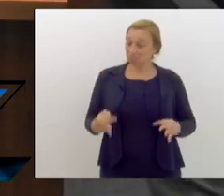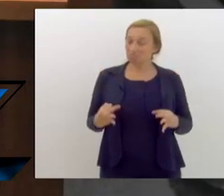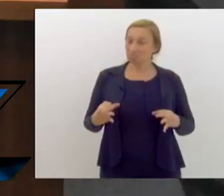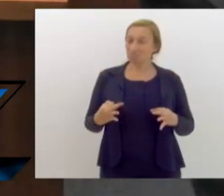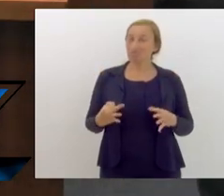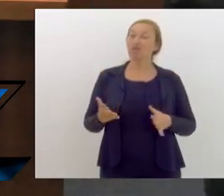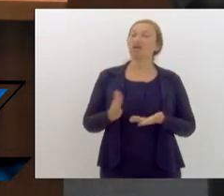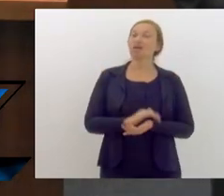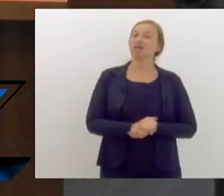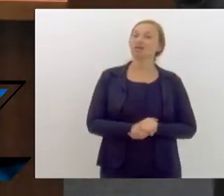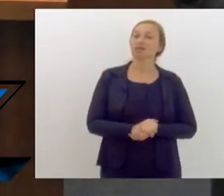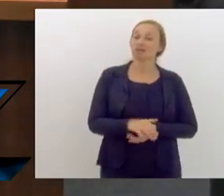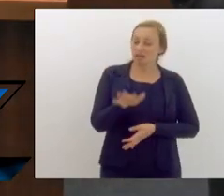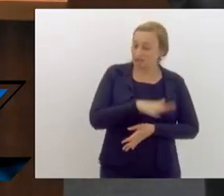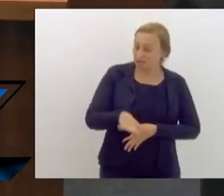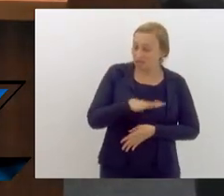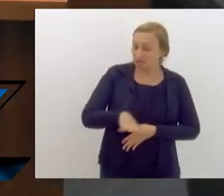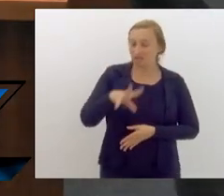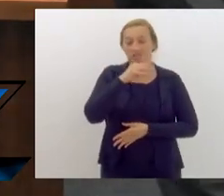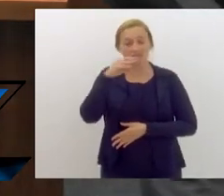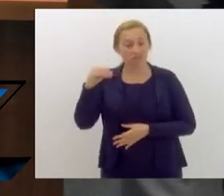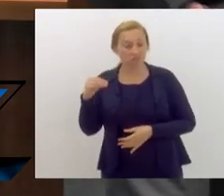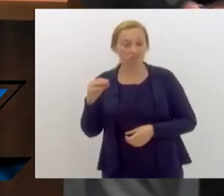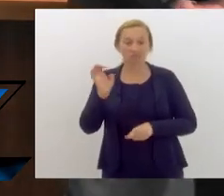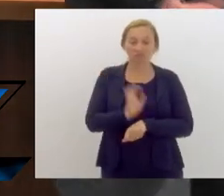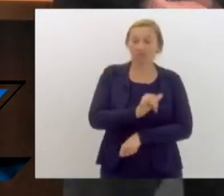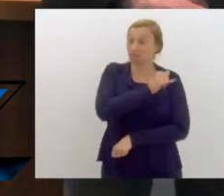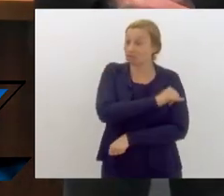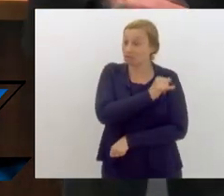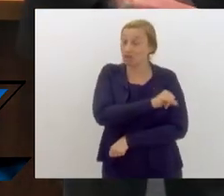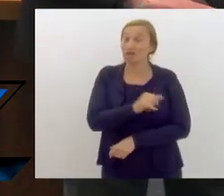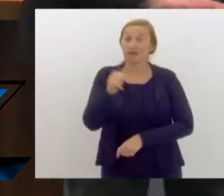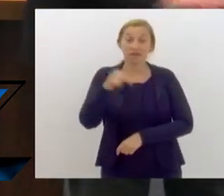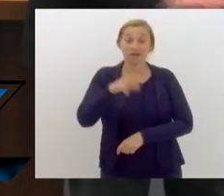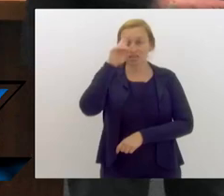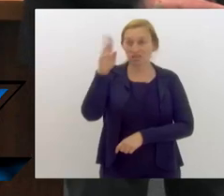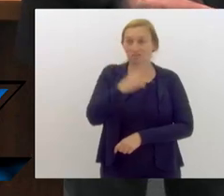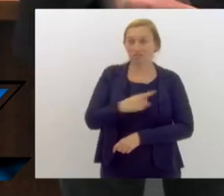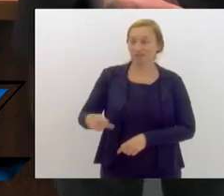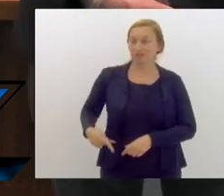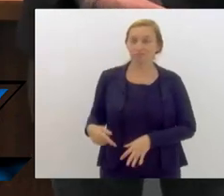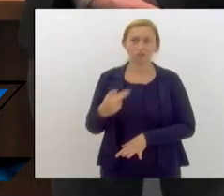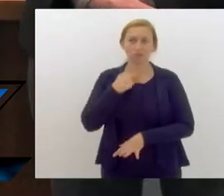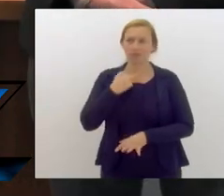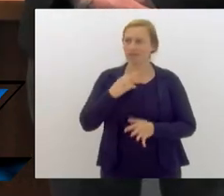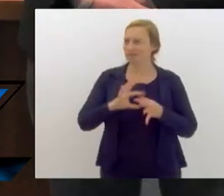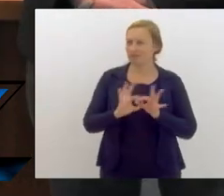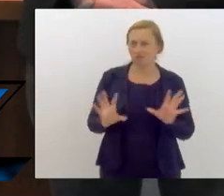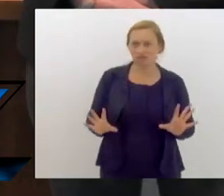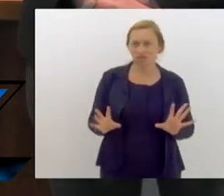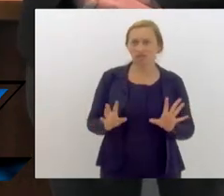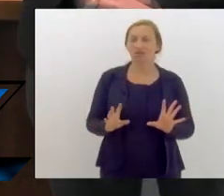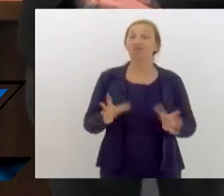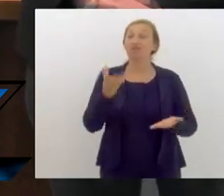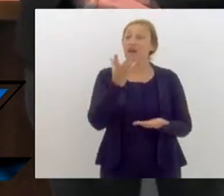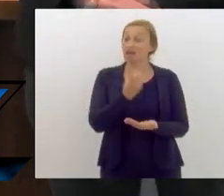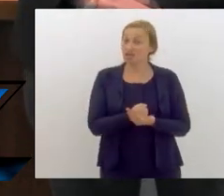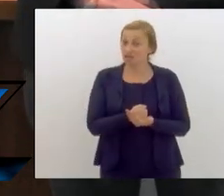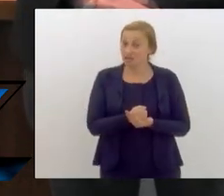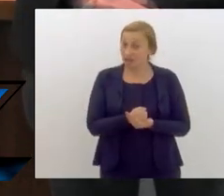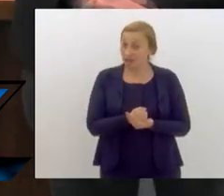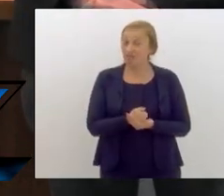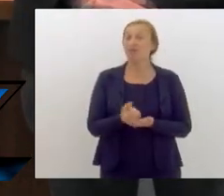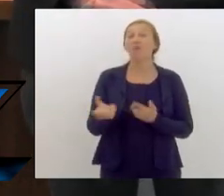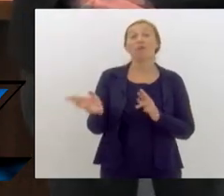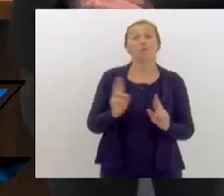nossas crianças e adolescentes no âmbito do Estado do Rio de Janeiro e aqui senhor presidente não poderia deixar de fazer um registro com